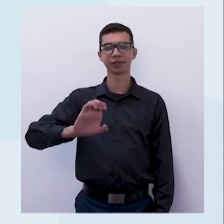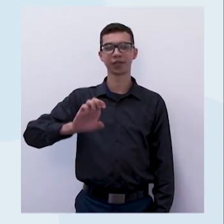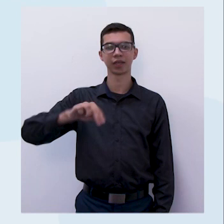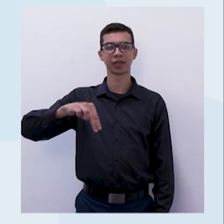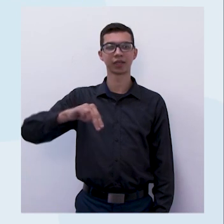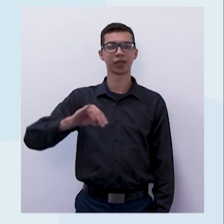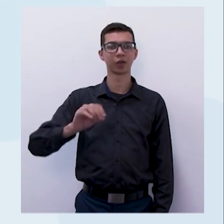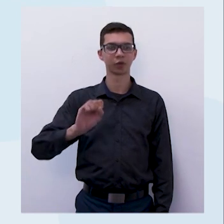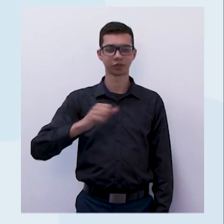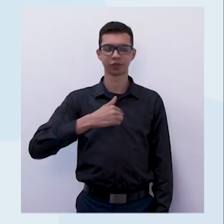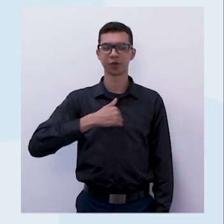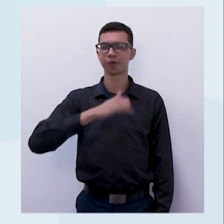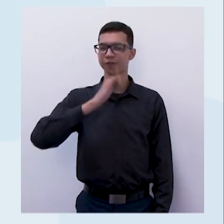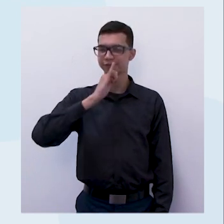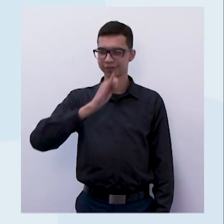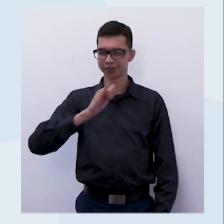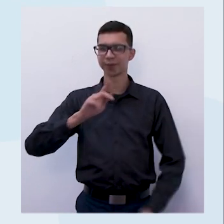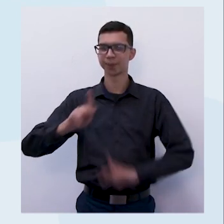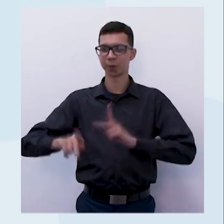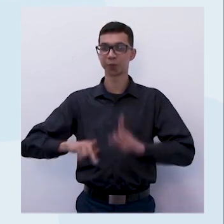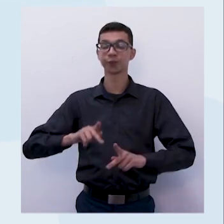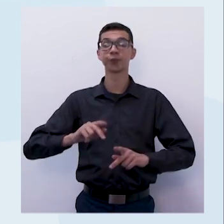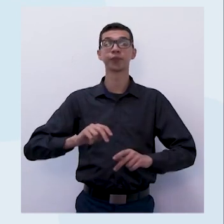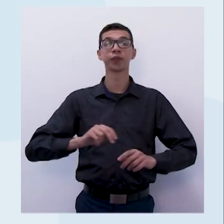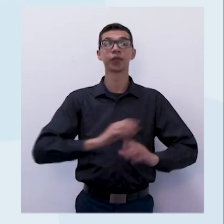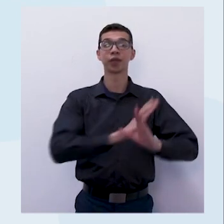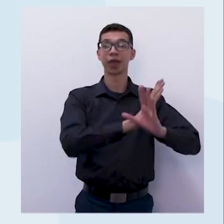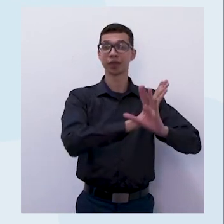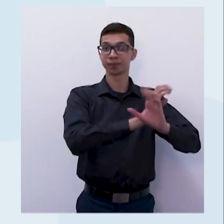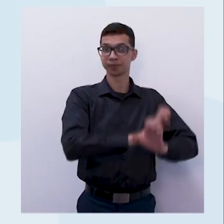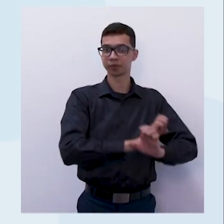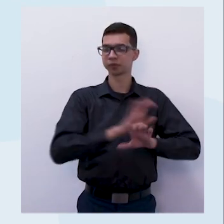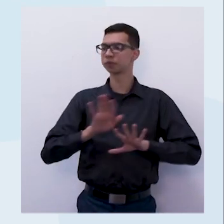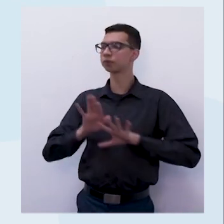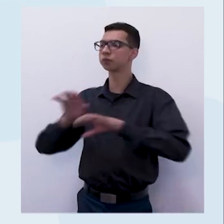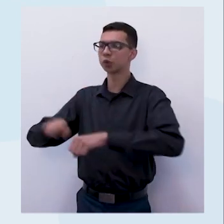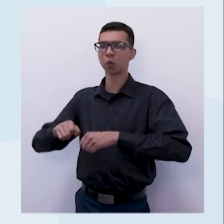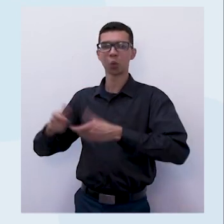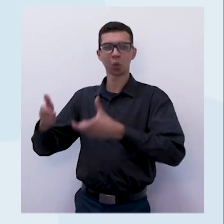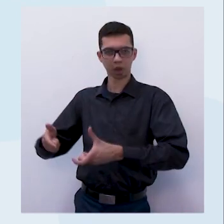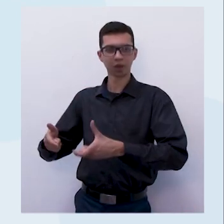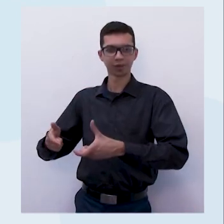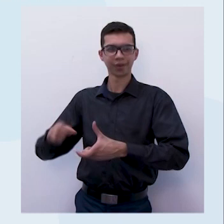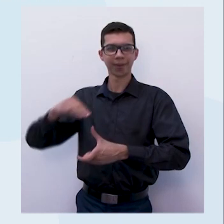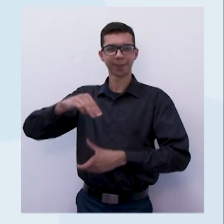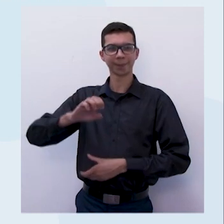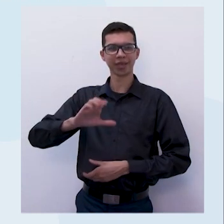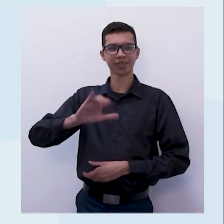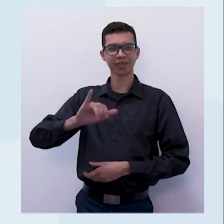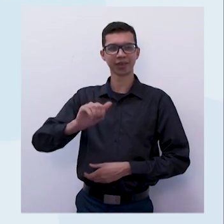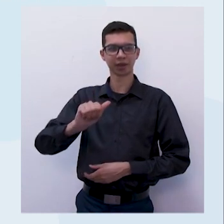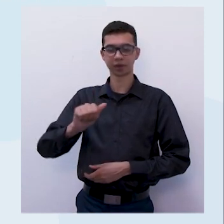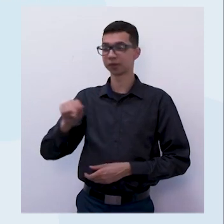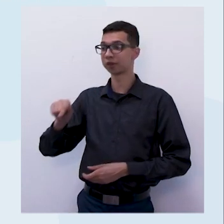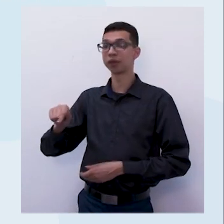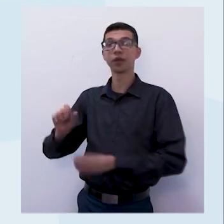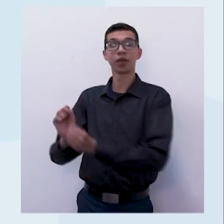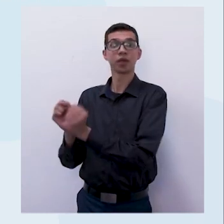messênios conquistados pelos espartanos foram convertidos em escravizados. Essa era uma